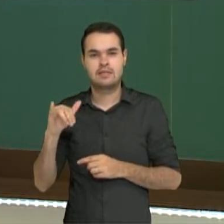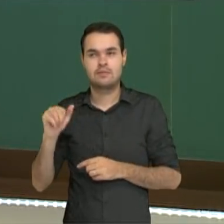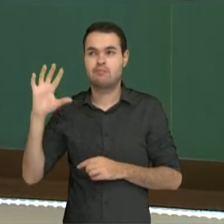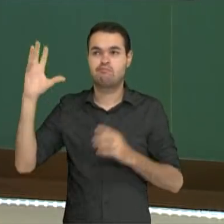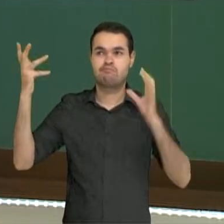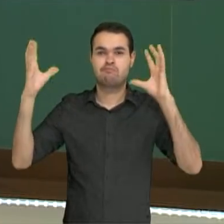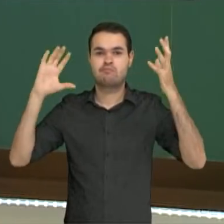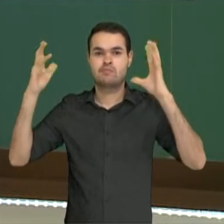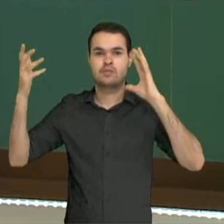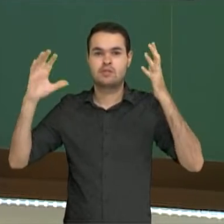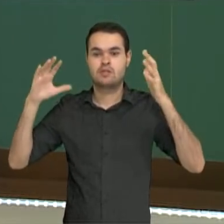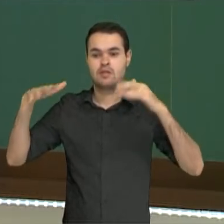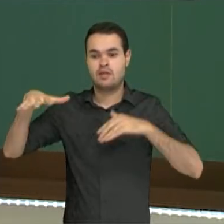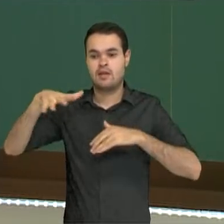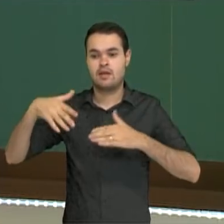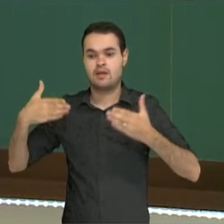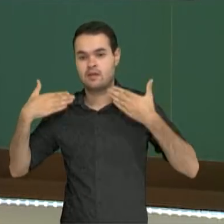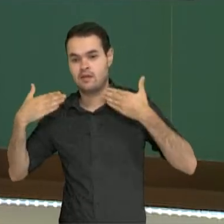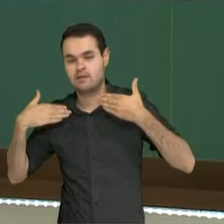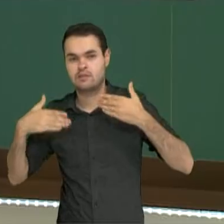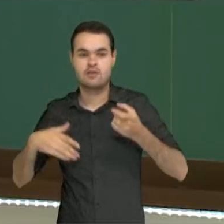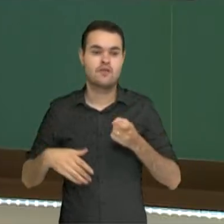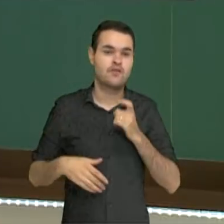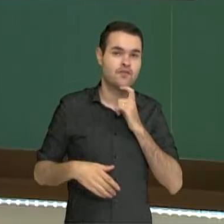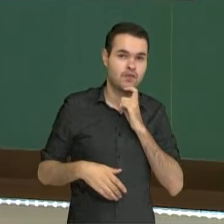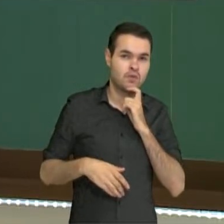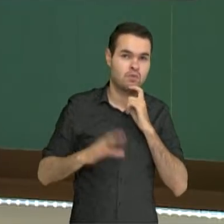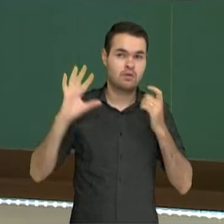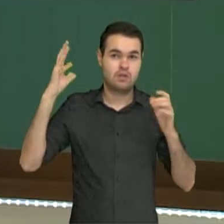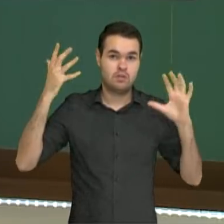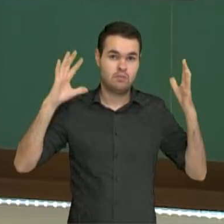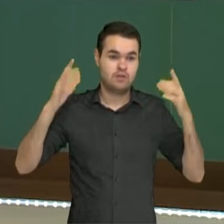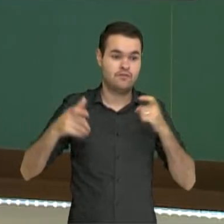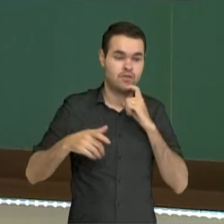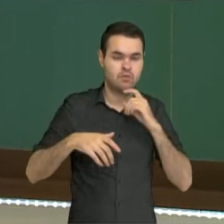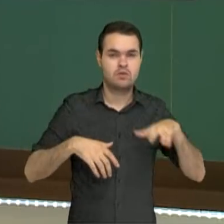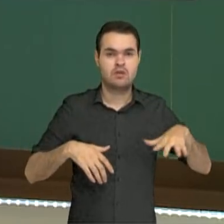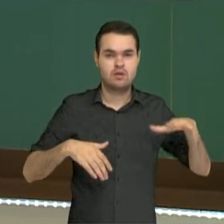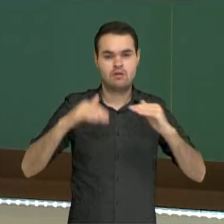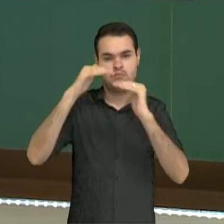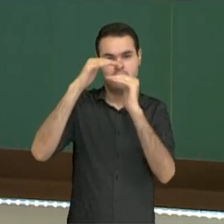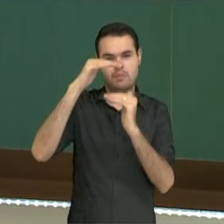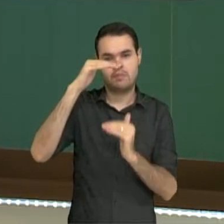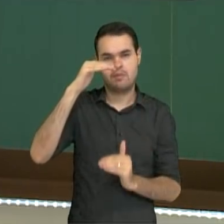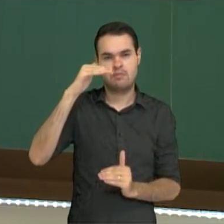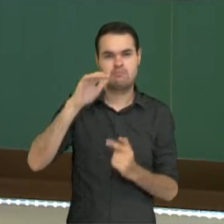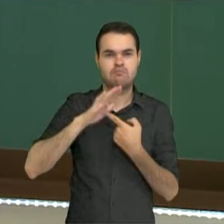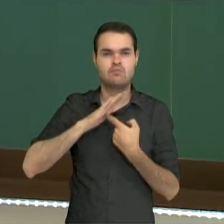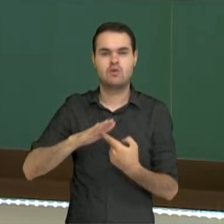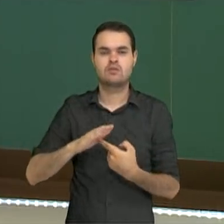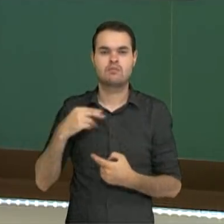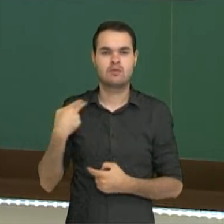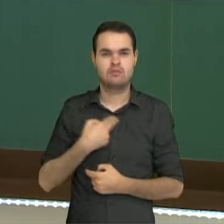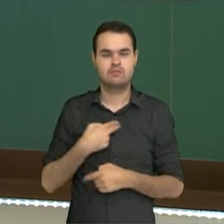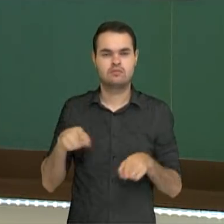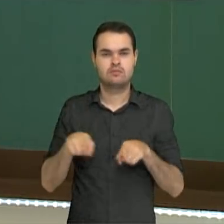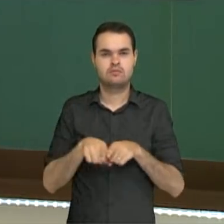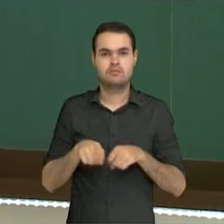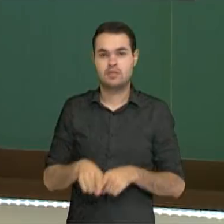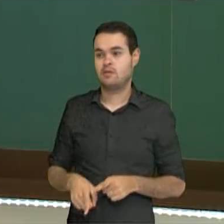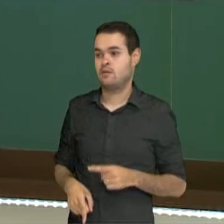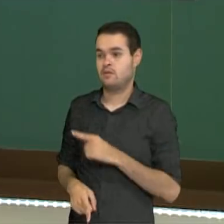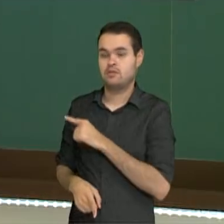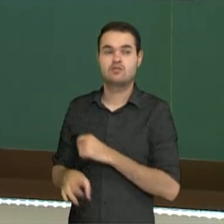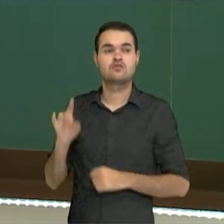quentes em áreas mais quentes, climas mais frios em áreas mais frias, certo? Então as zonas térmicas marcam isso para nós também. Ali só